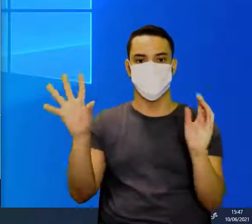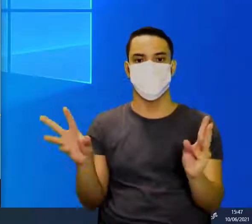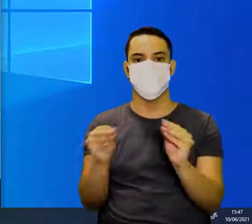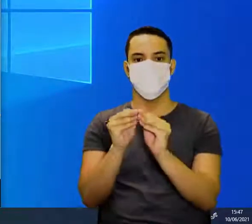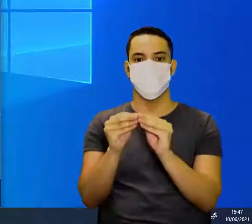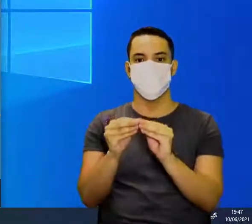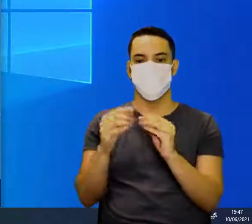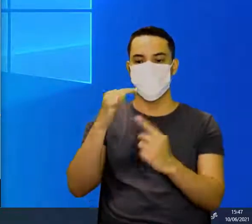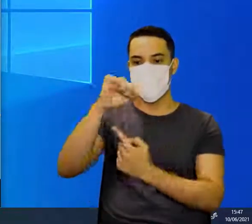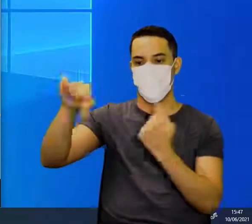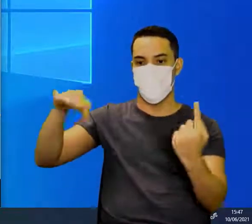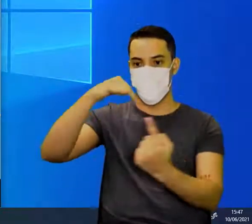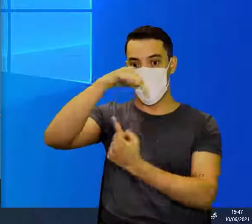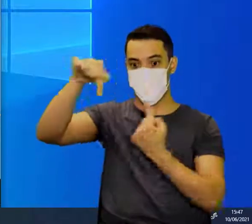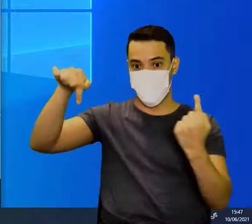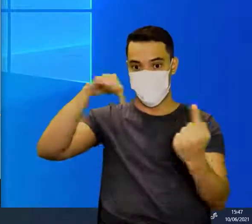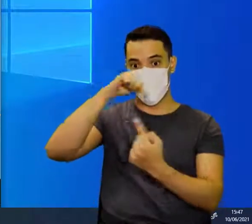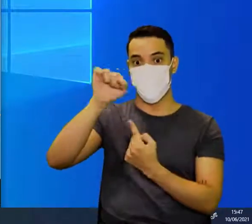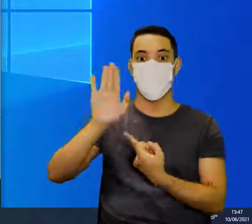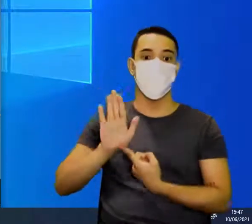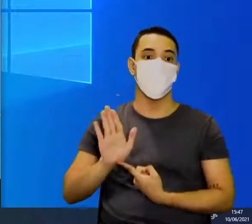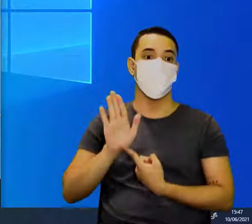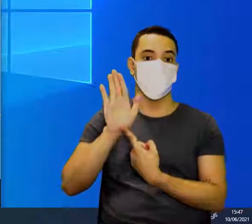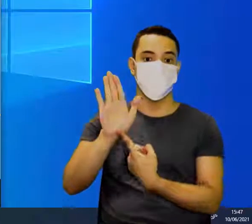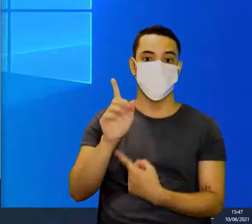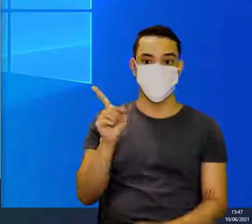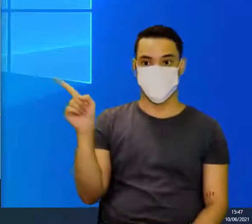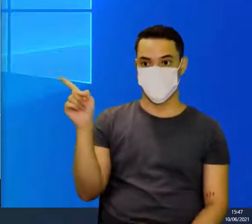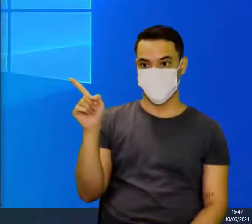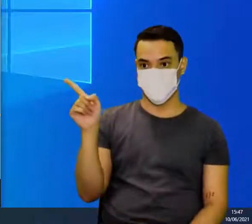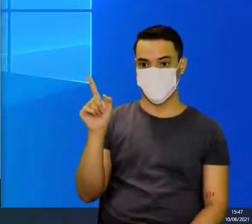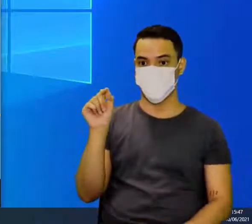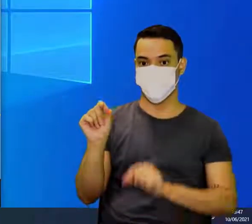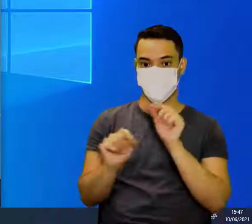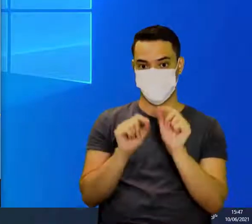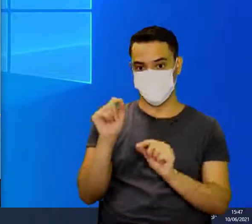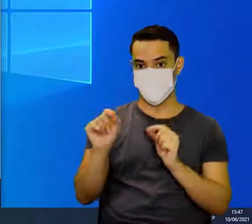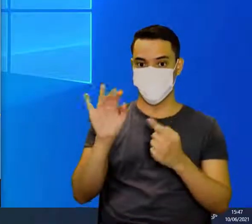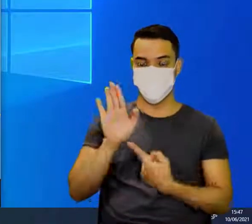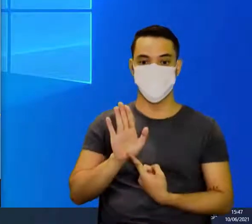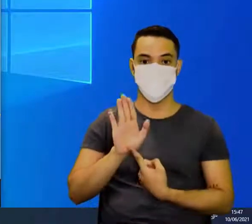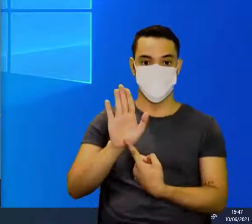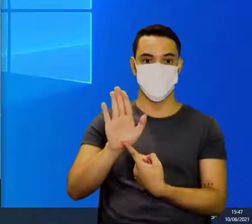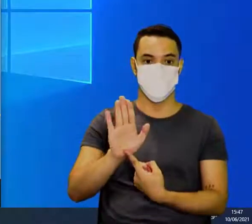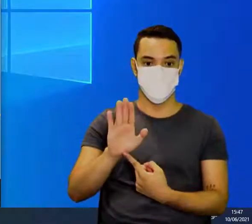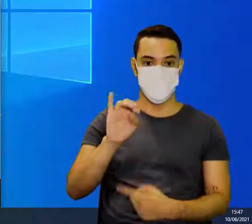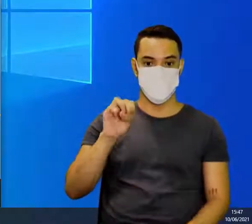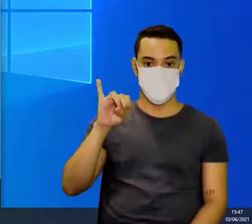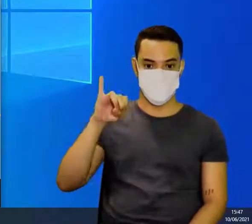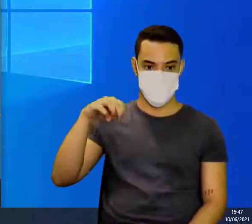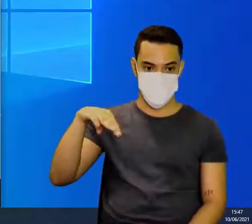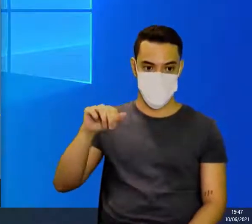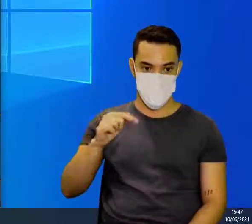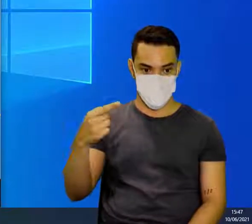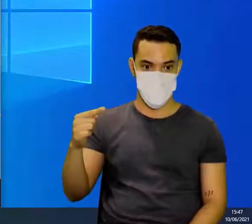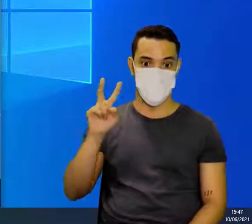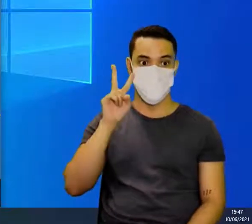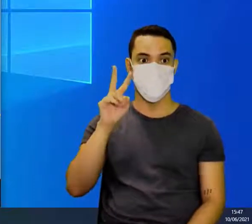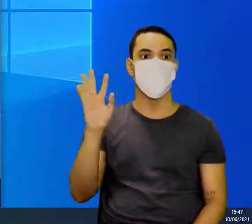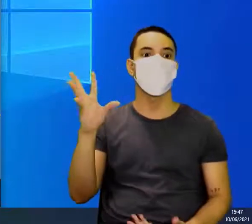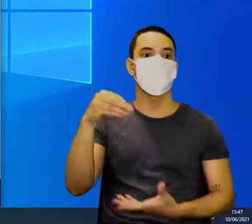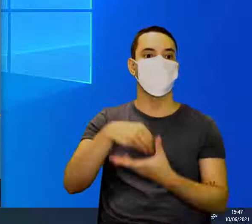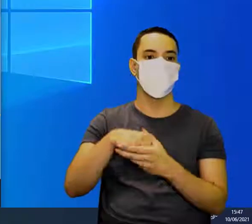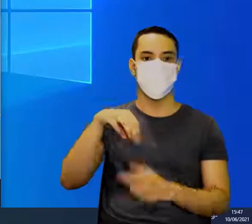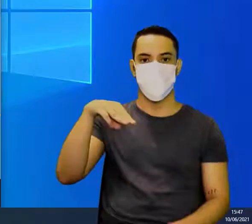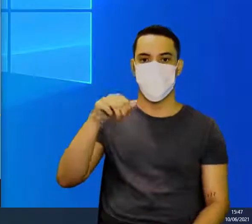linhas de campo. Olha só o que apareceu aqui quando eu coloco as linhas de campo. Apareceu um ímã, né? Nós vimos isso em campo magnético